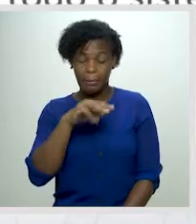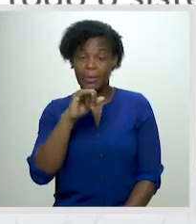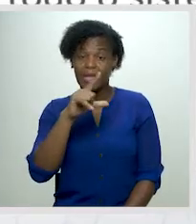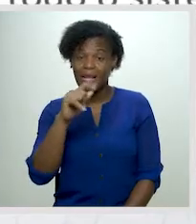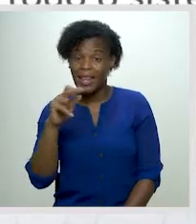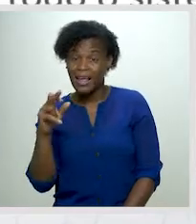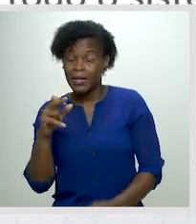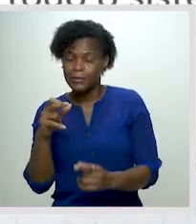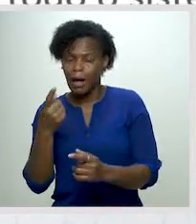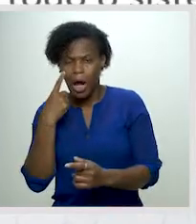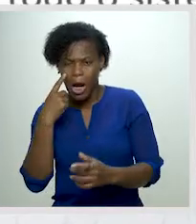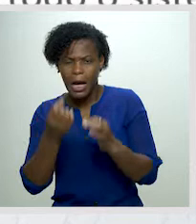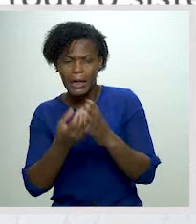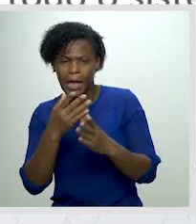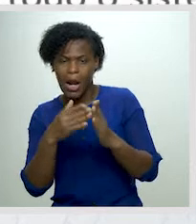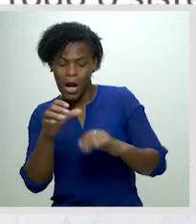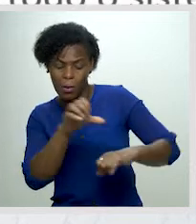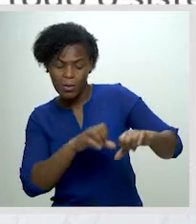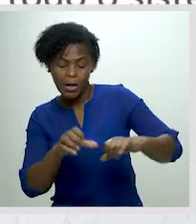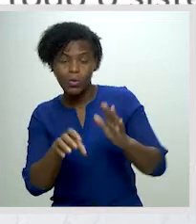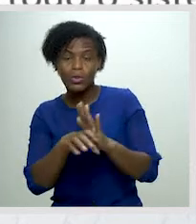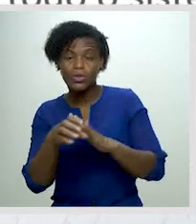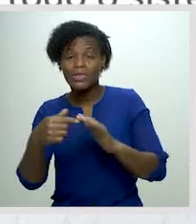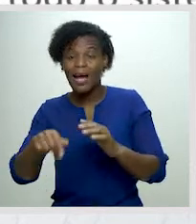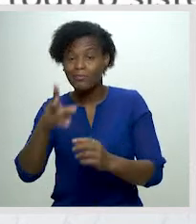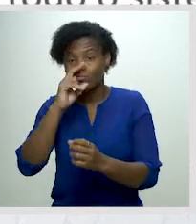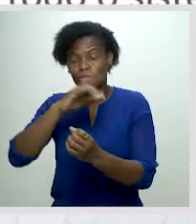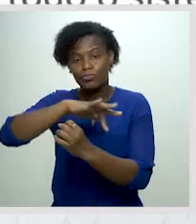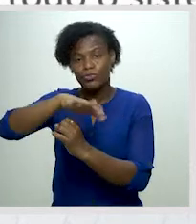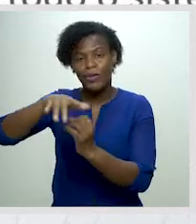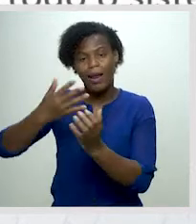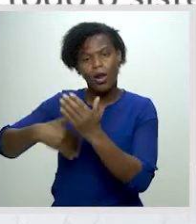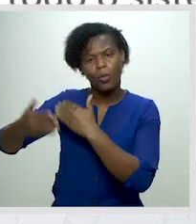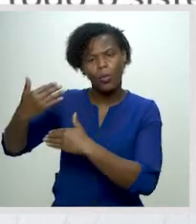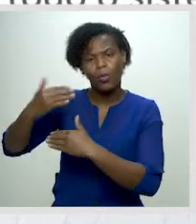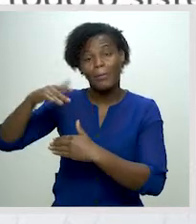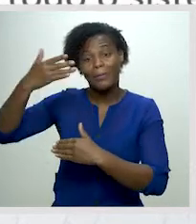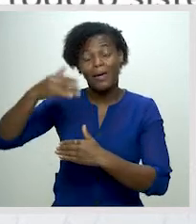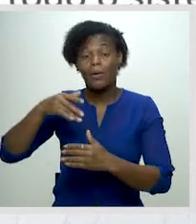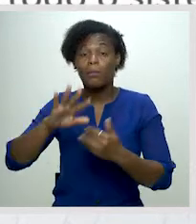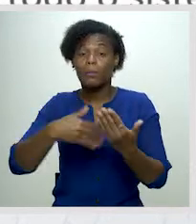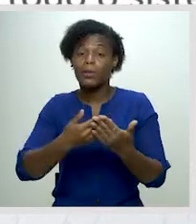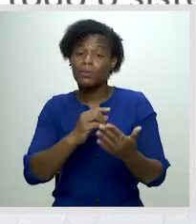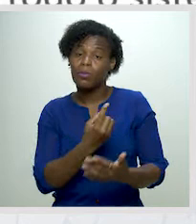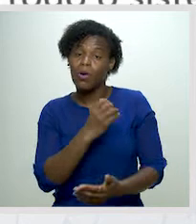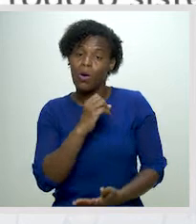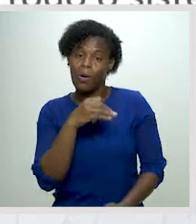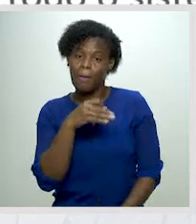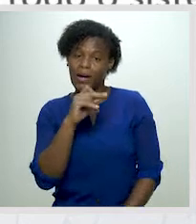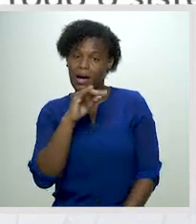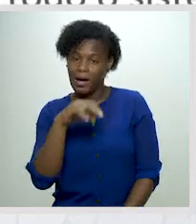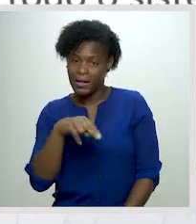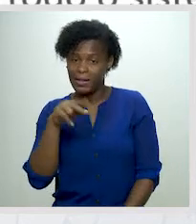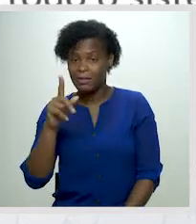Miller simulou no laboratório as condições existentes na atmosfera primitiva proposta por Oparin e Aldan.